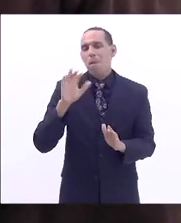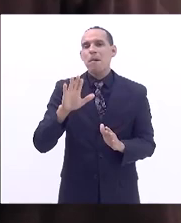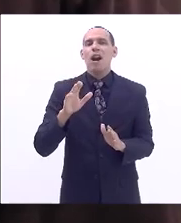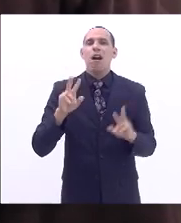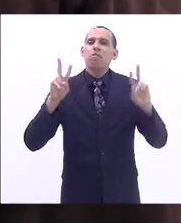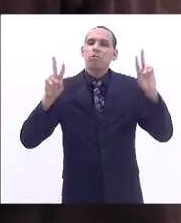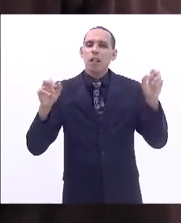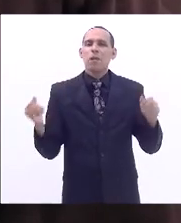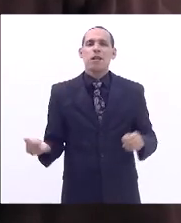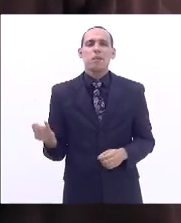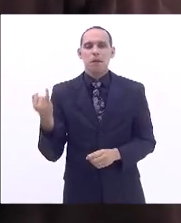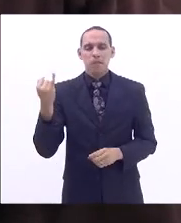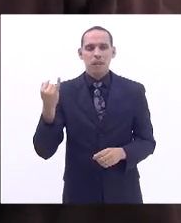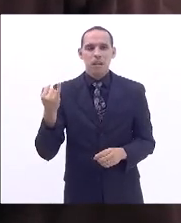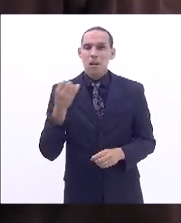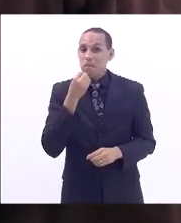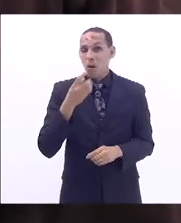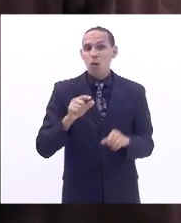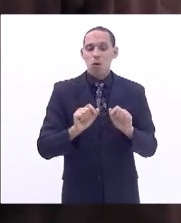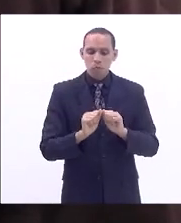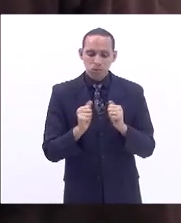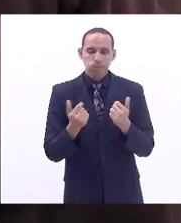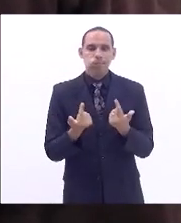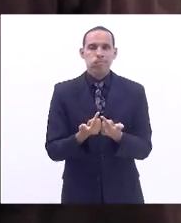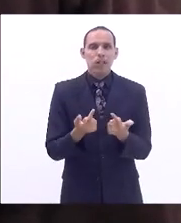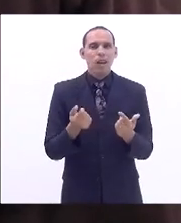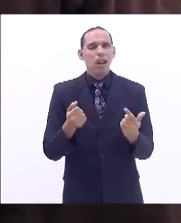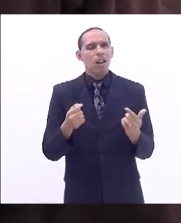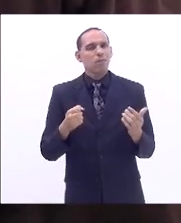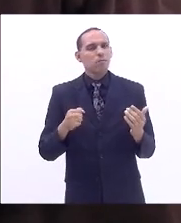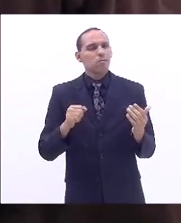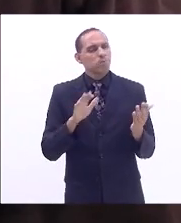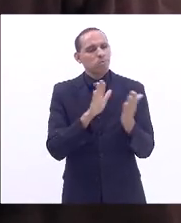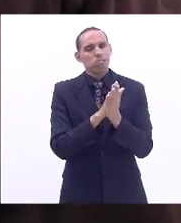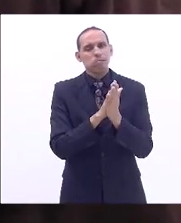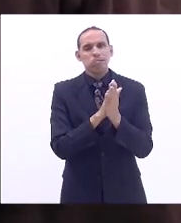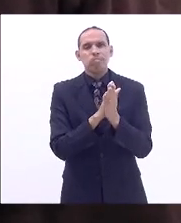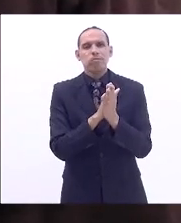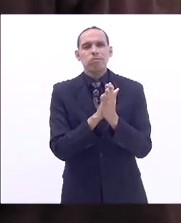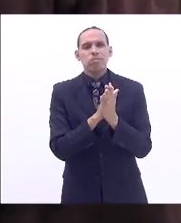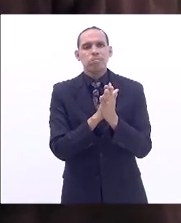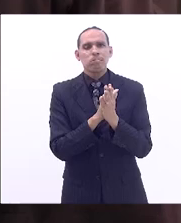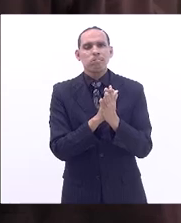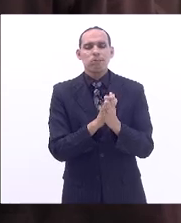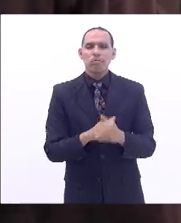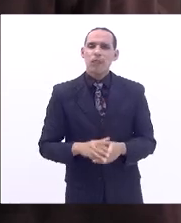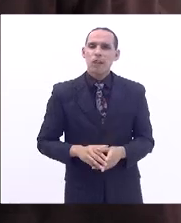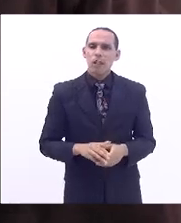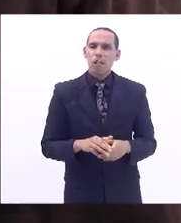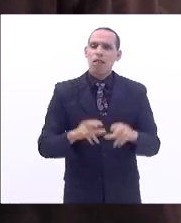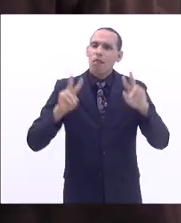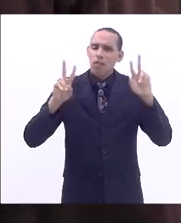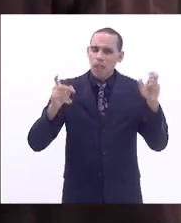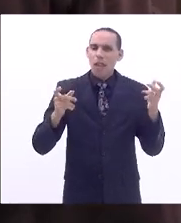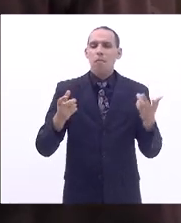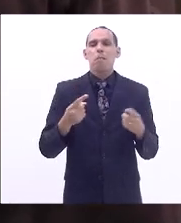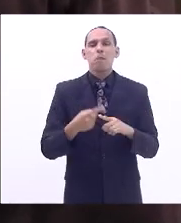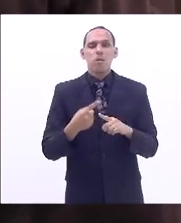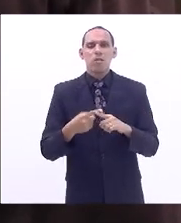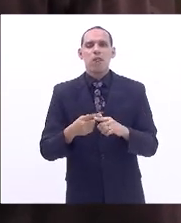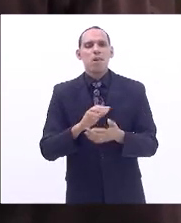muito importante E a bacana que Assembleia Legislativa em frente nem cárie é frontalmente esse tema eivado de preconceitos